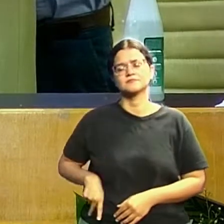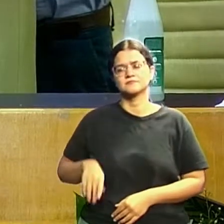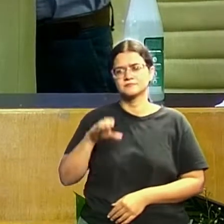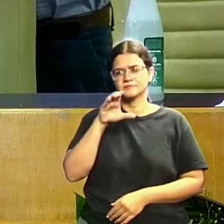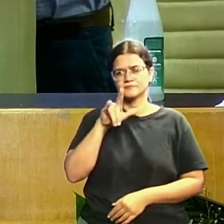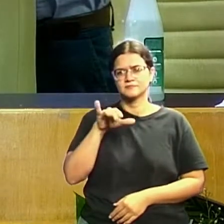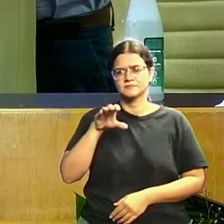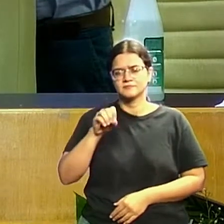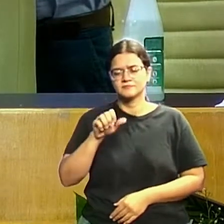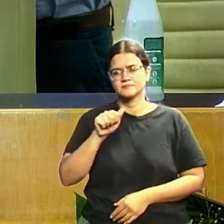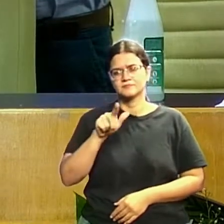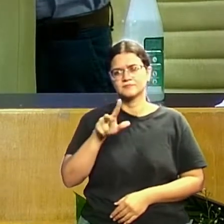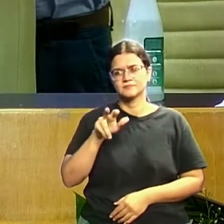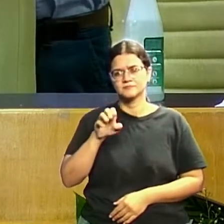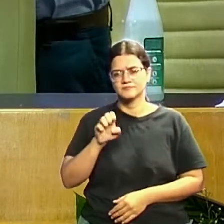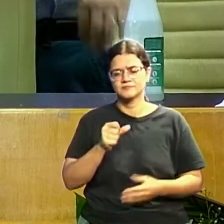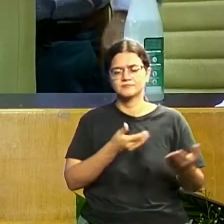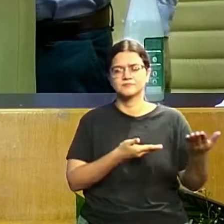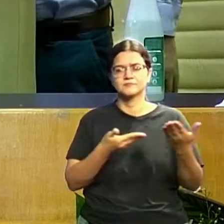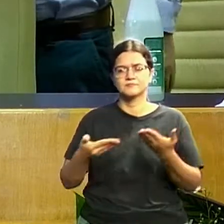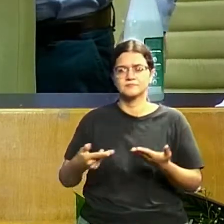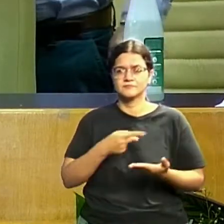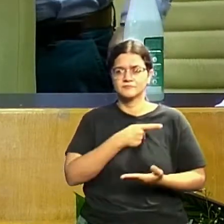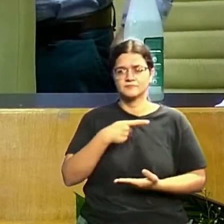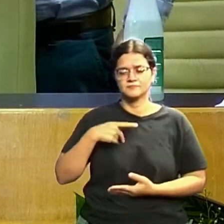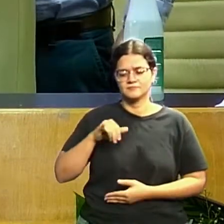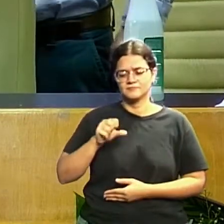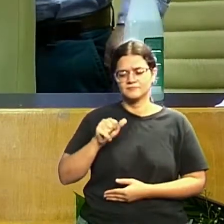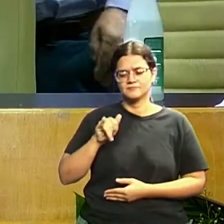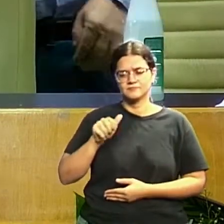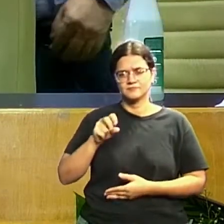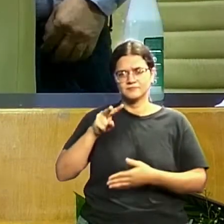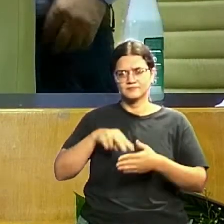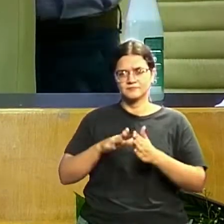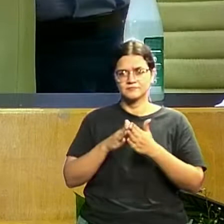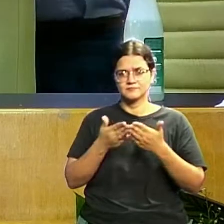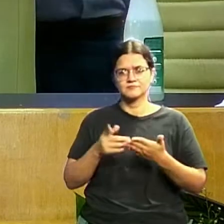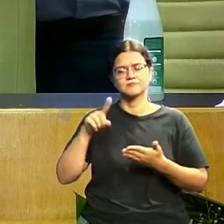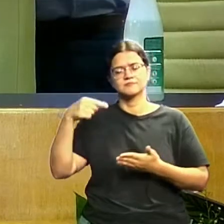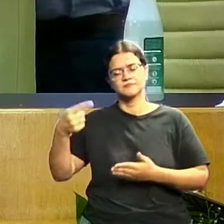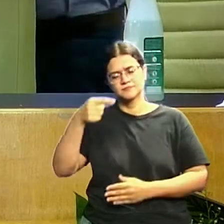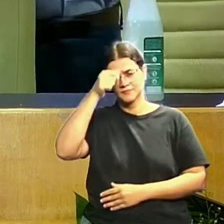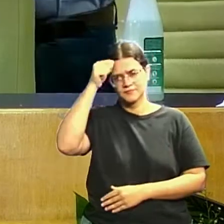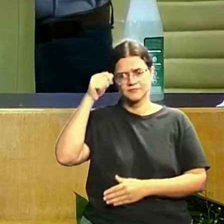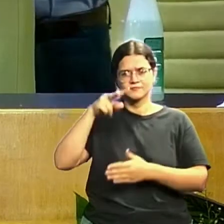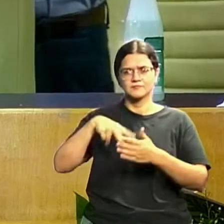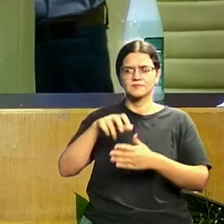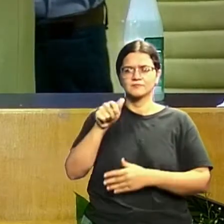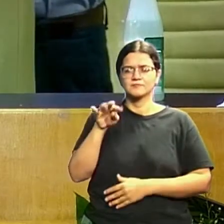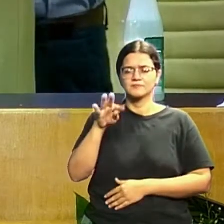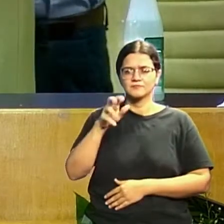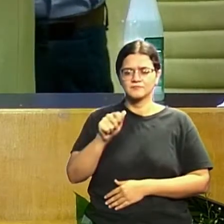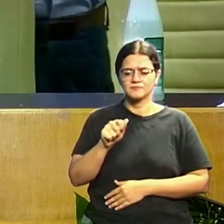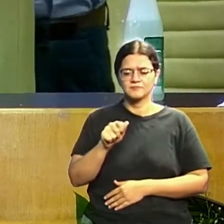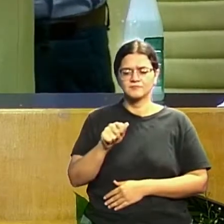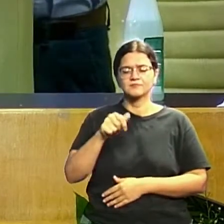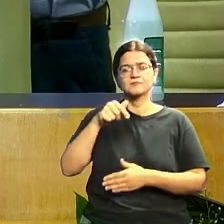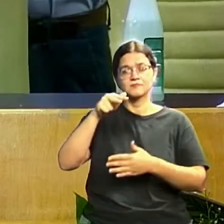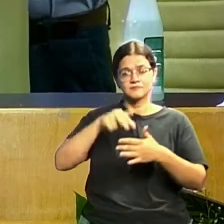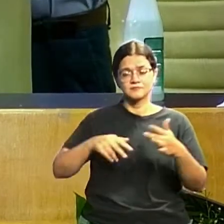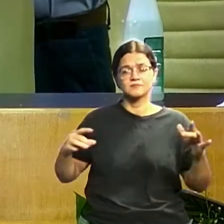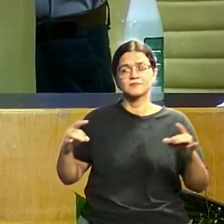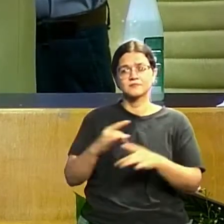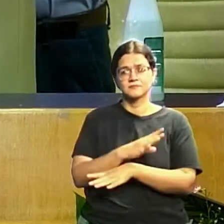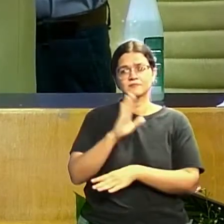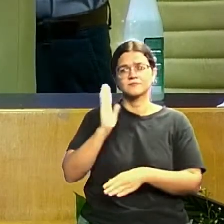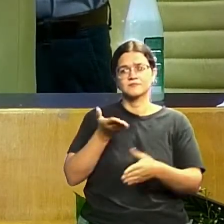Clécio Alves. Convidou o pastor Isaías para ler o texto bíblico, e em seguida o vereador Anselmo para fazer a ata da sessão anterior, que lida